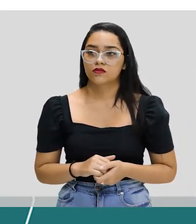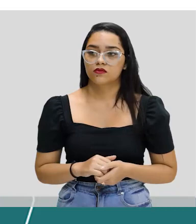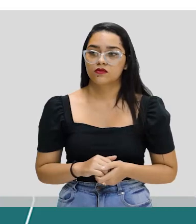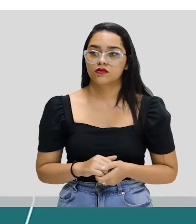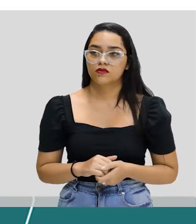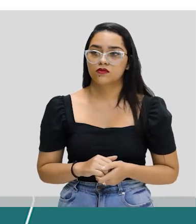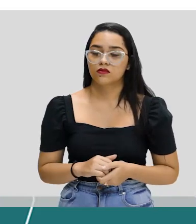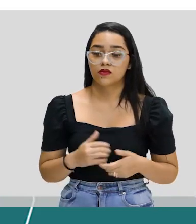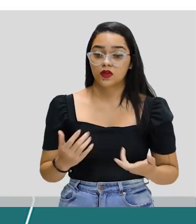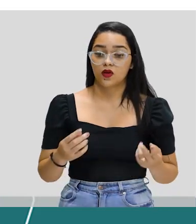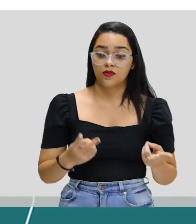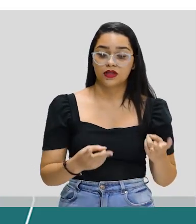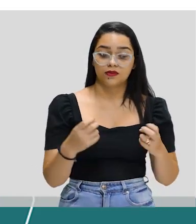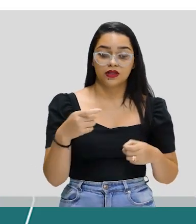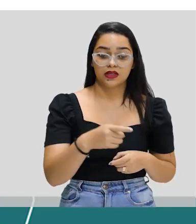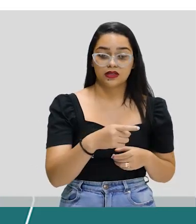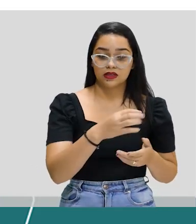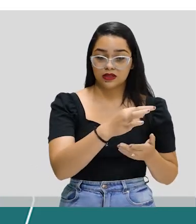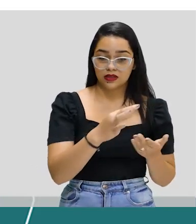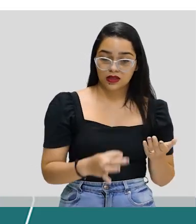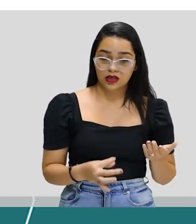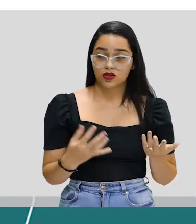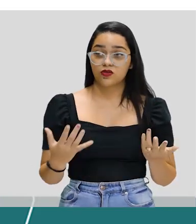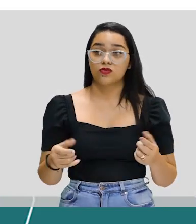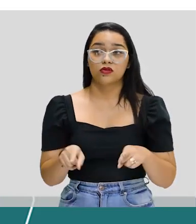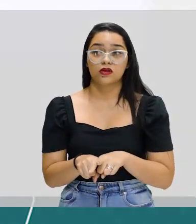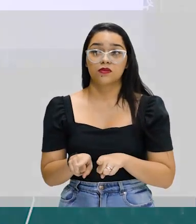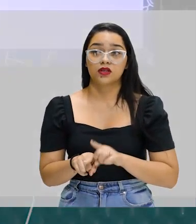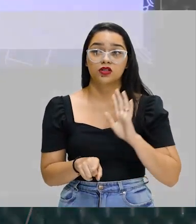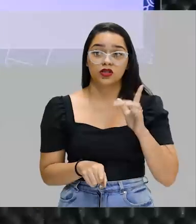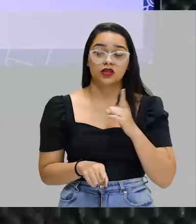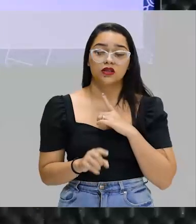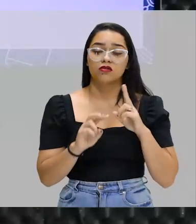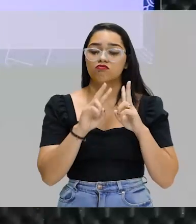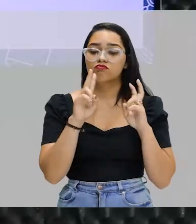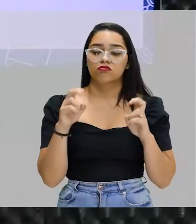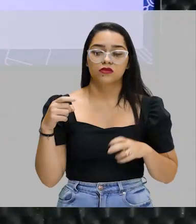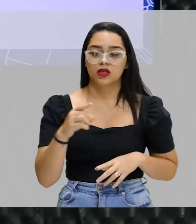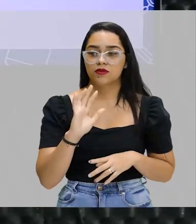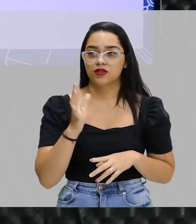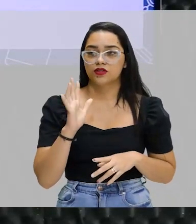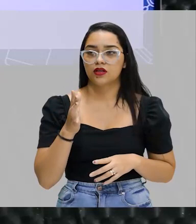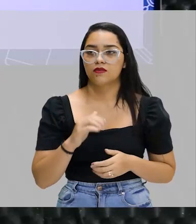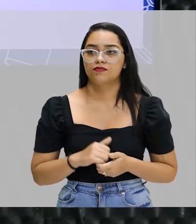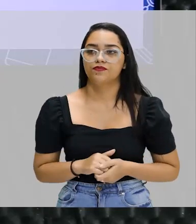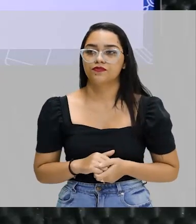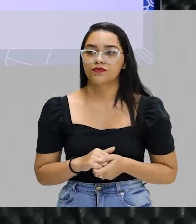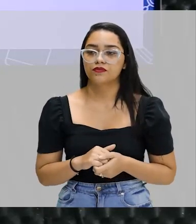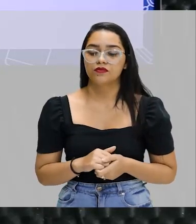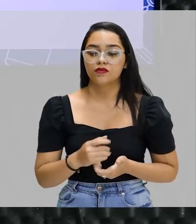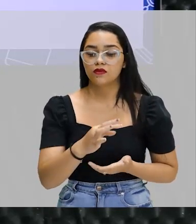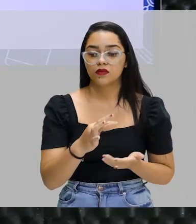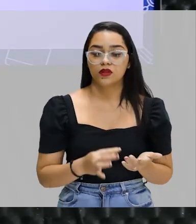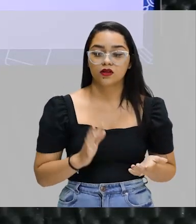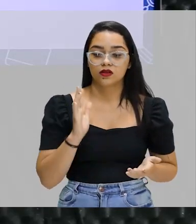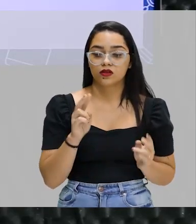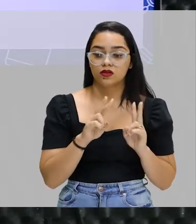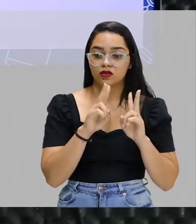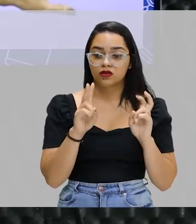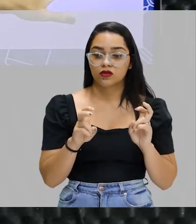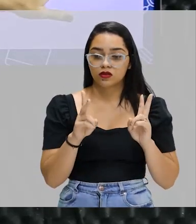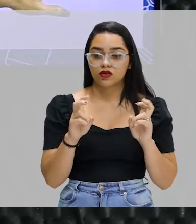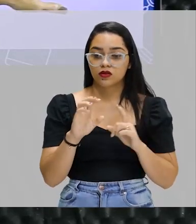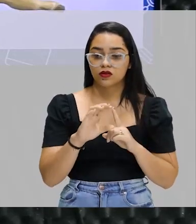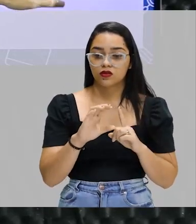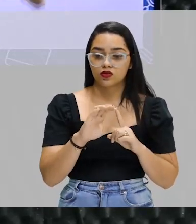de... Então, perceba que nesse texto, o enunciado já me dá o assunto. O assunto do texto é tema do